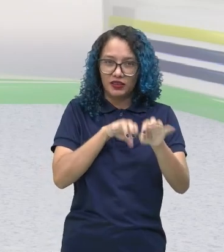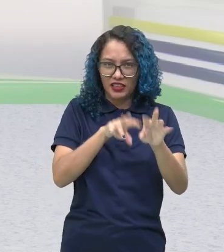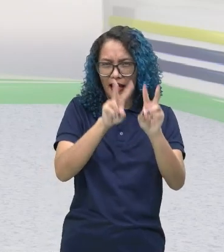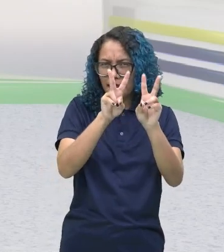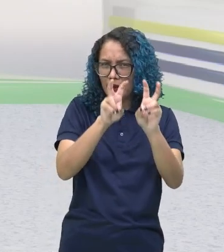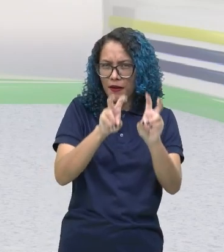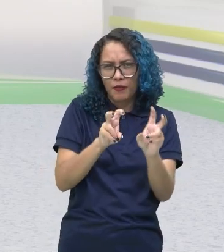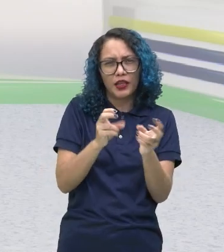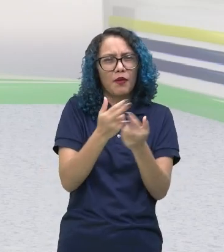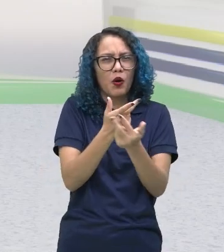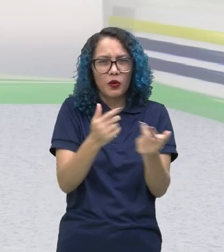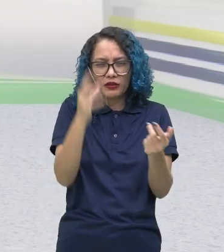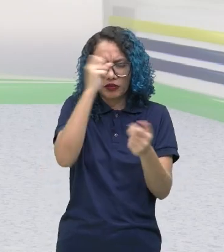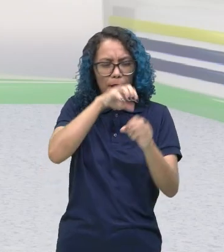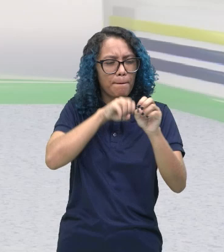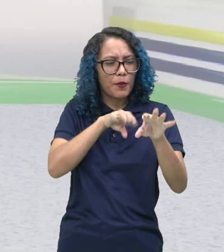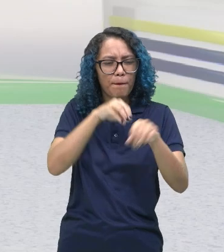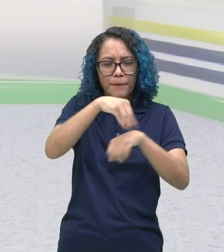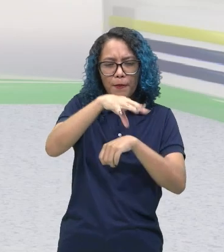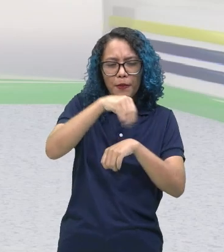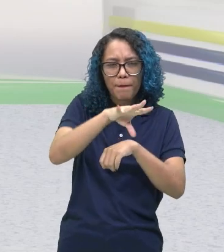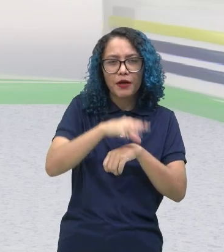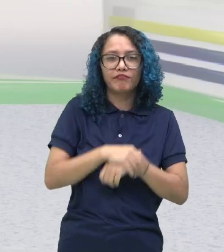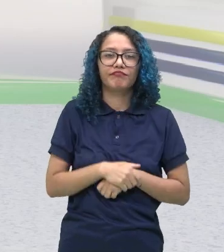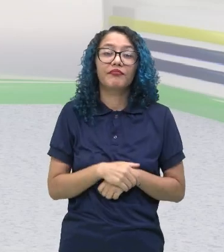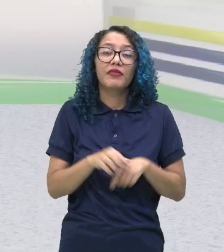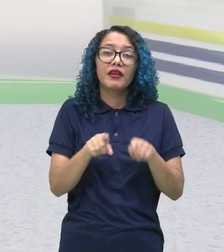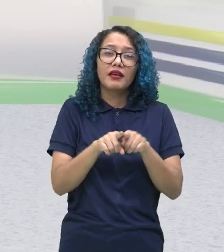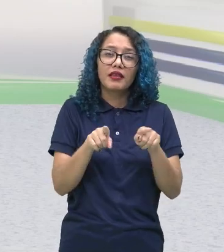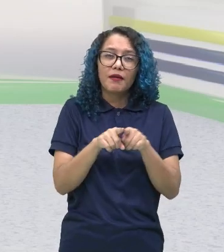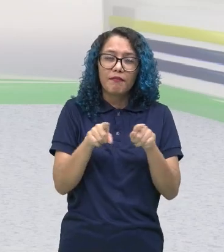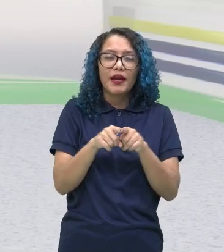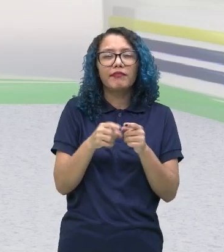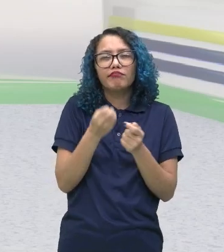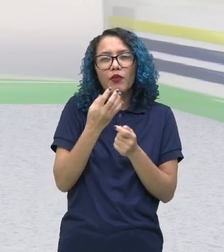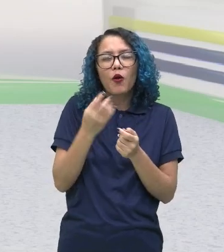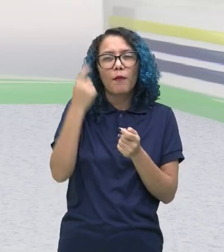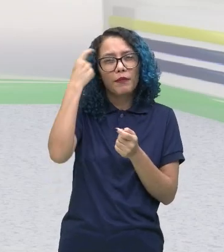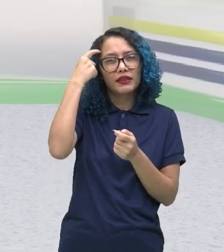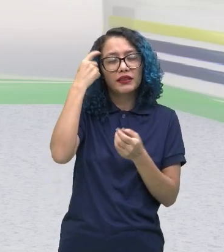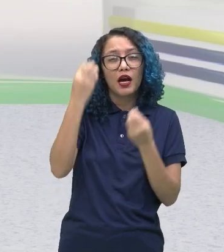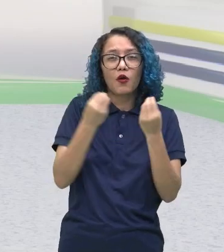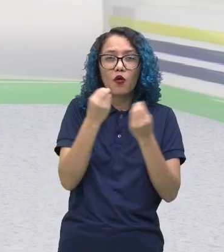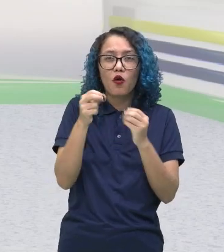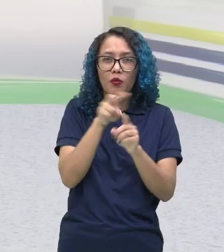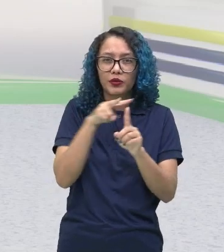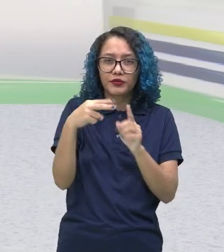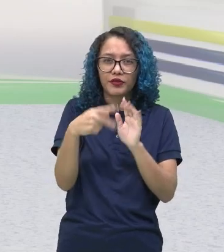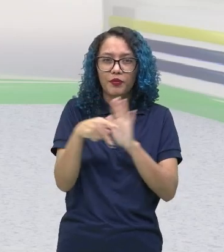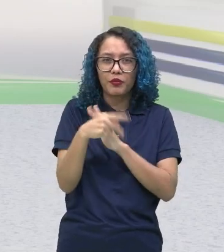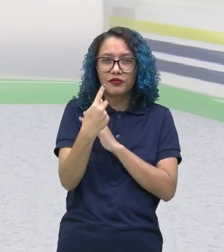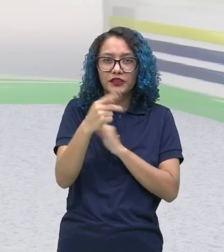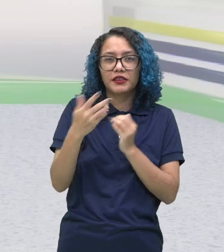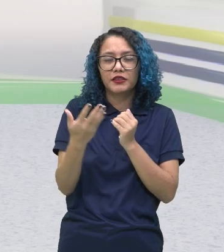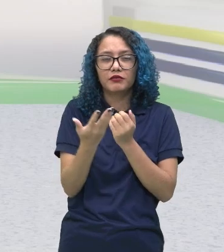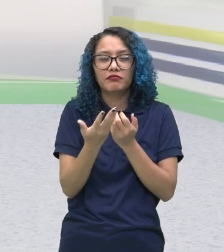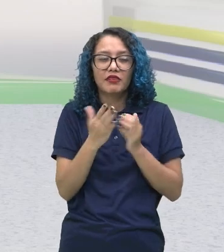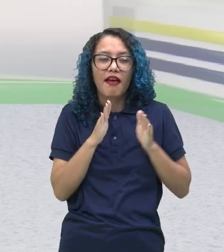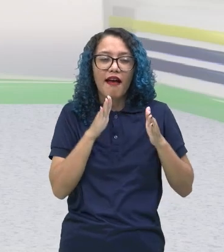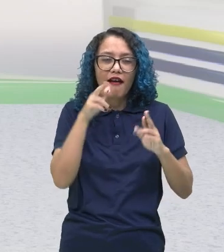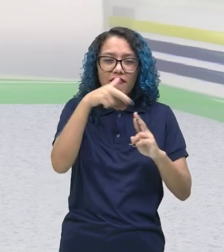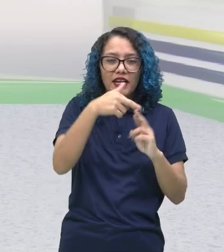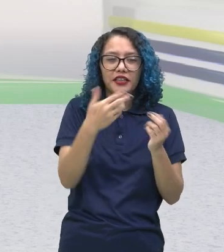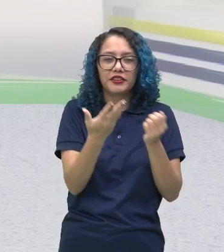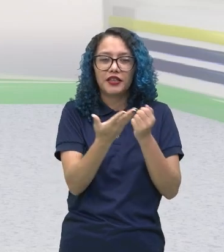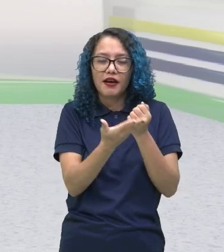essas dificuldades que você passou e como que a sua visão com relação à educação se molda a partir disso, né? Como é